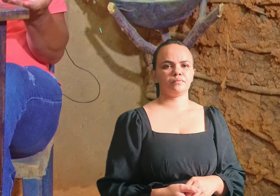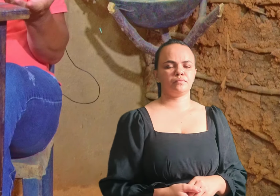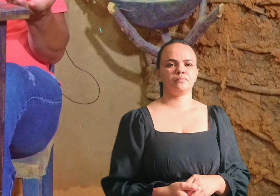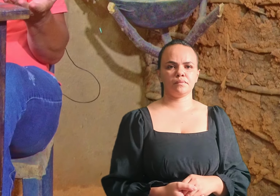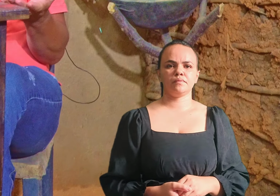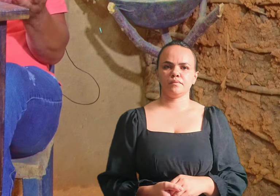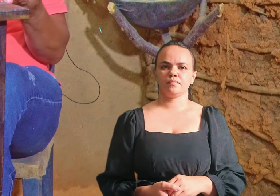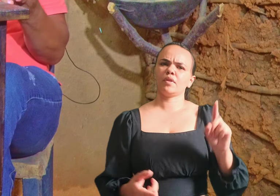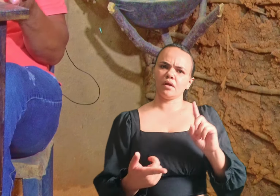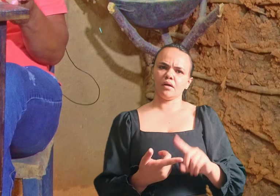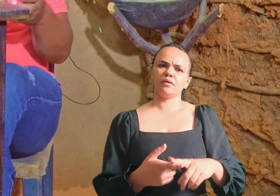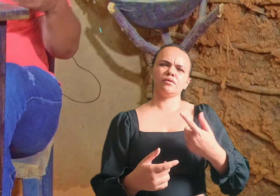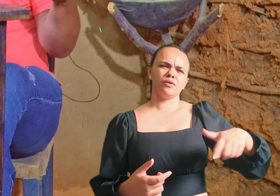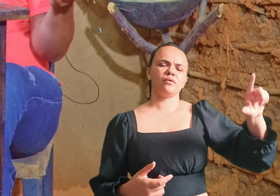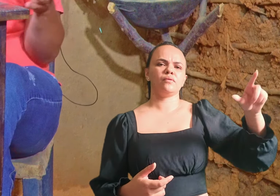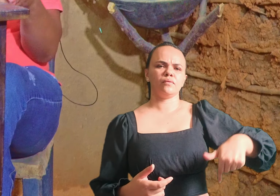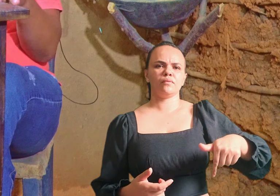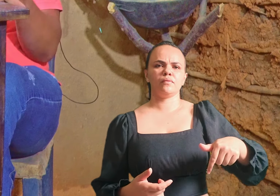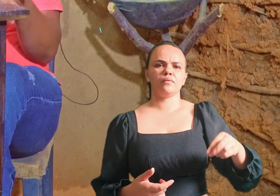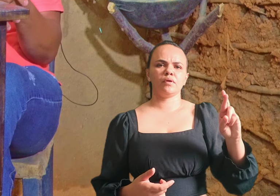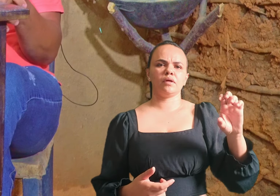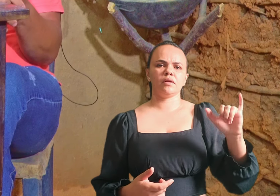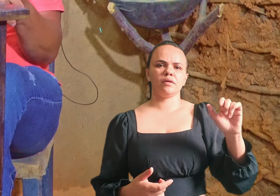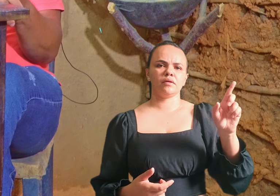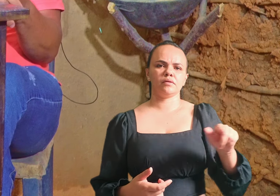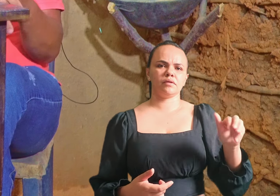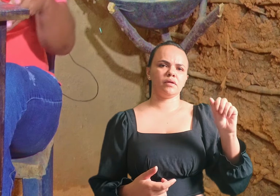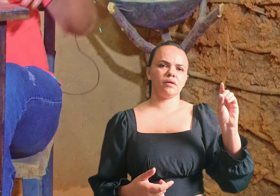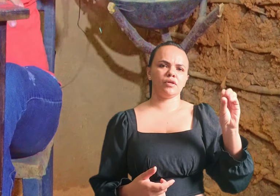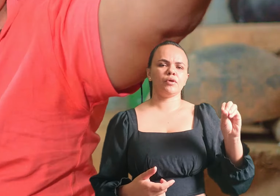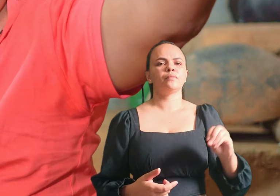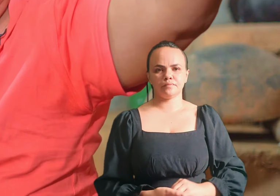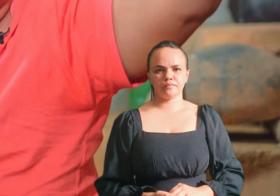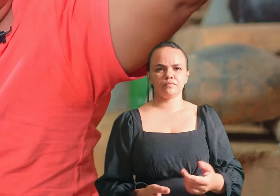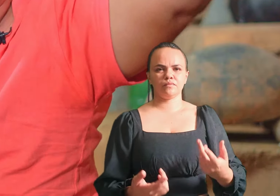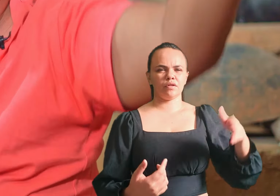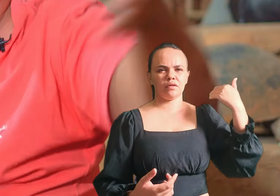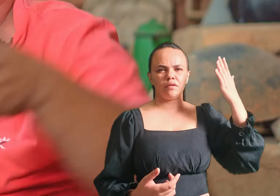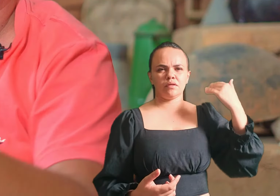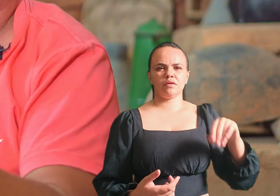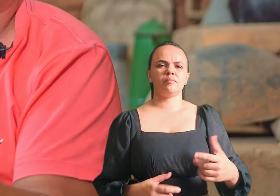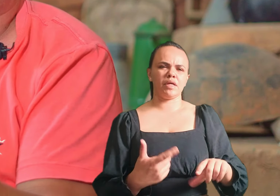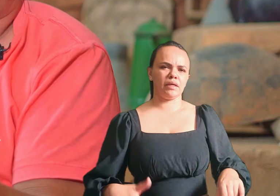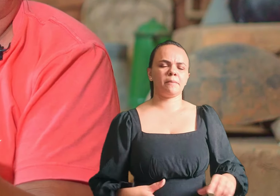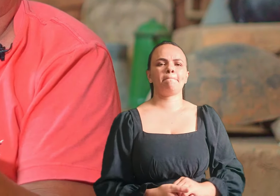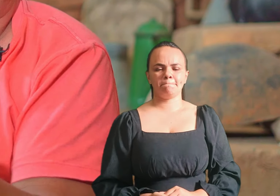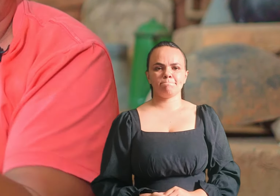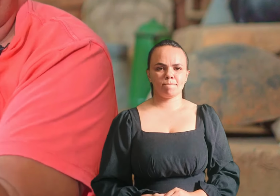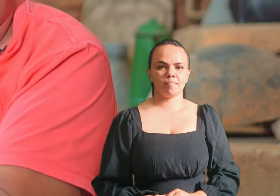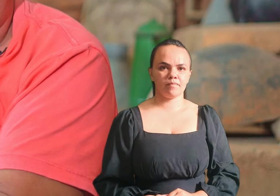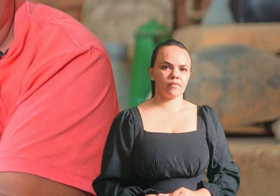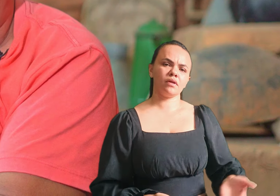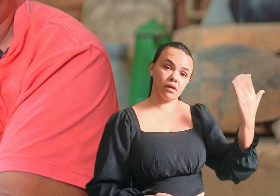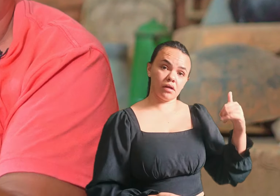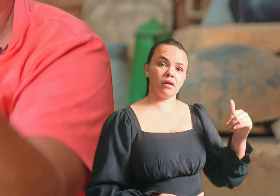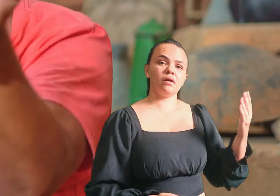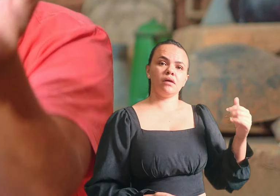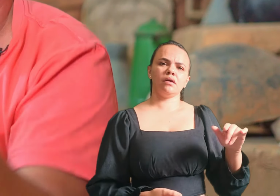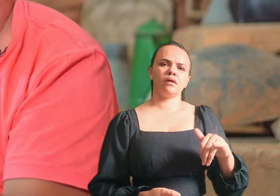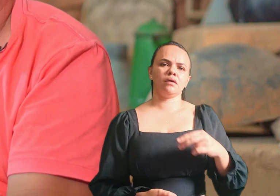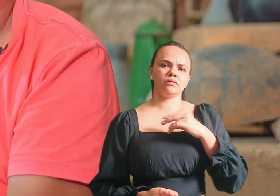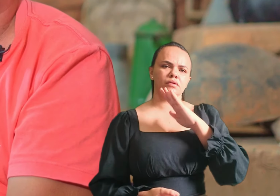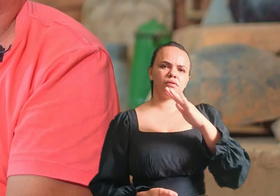tem a gente não tem mais a a o Reisado da forma que tinha antigamente provavelmente é João aroeira e tudo mais só que antes maneiro pau eles